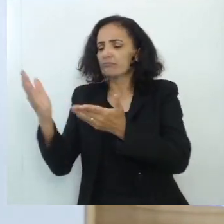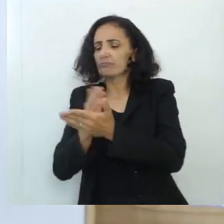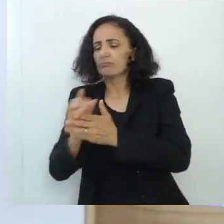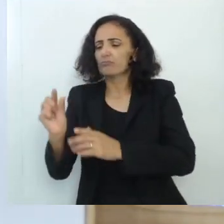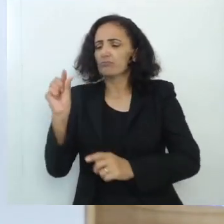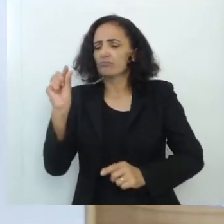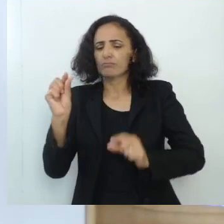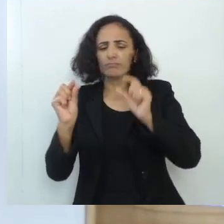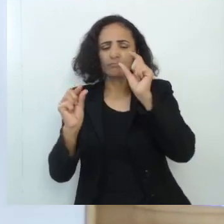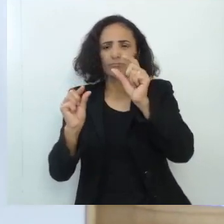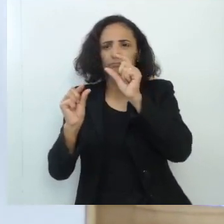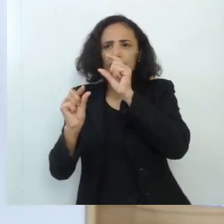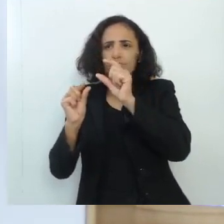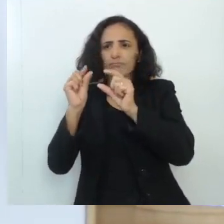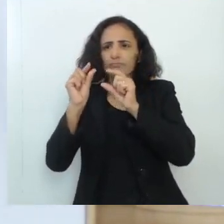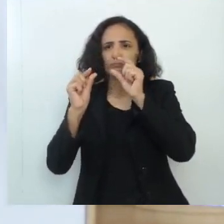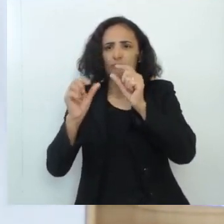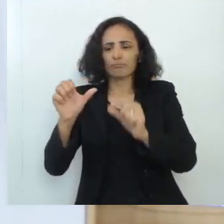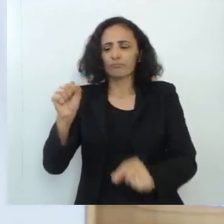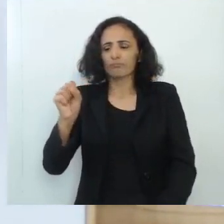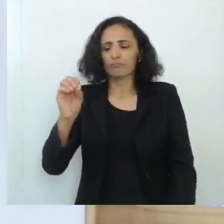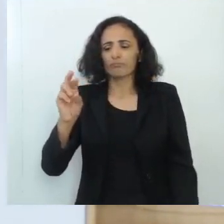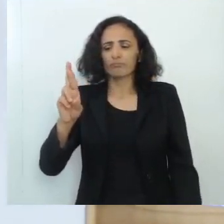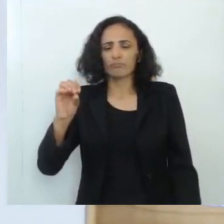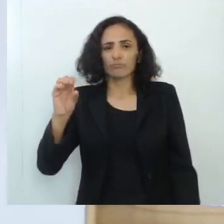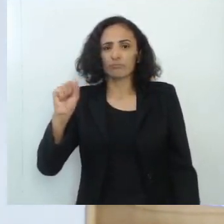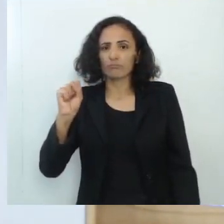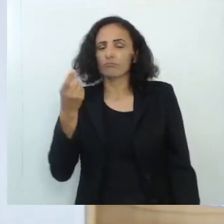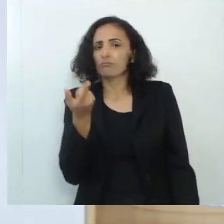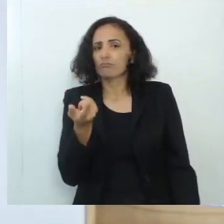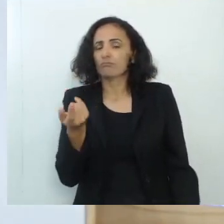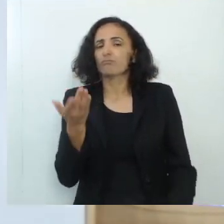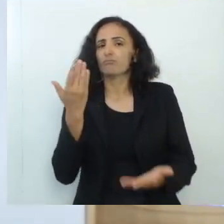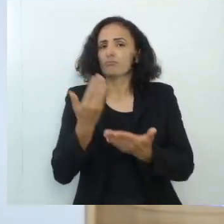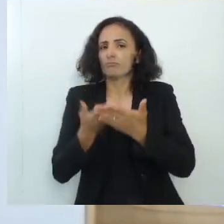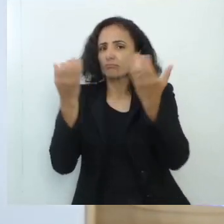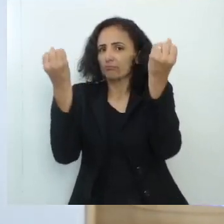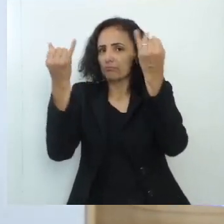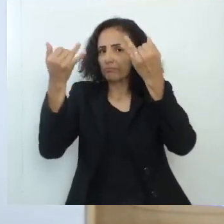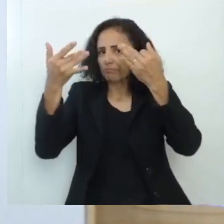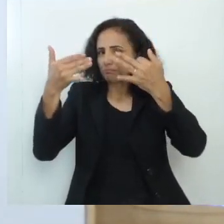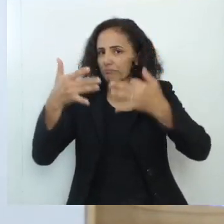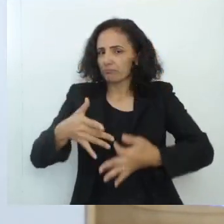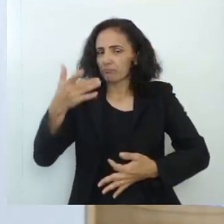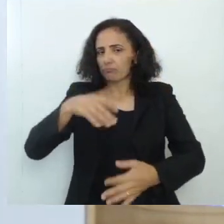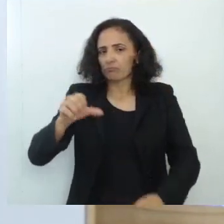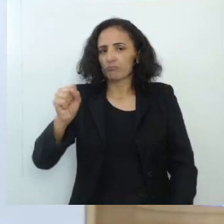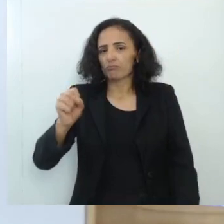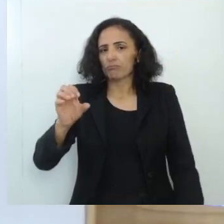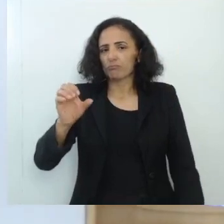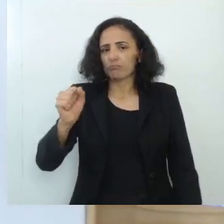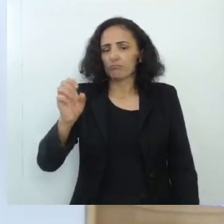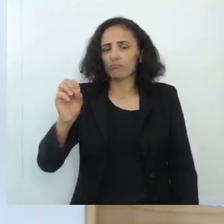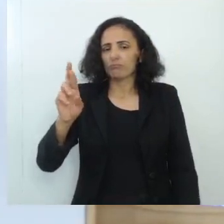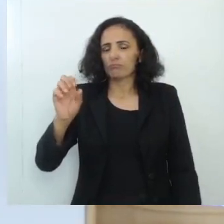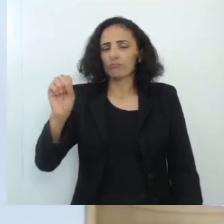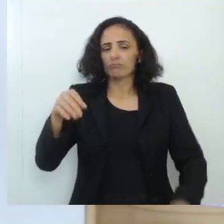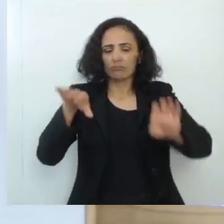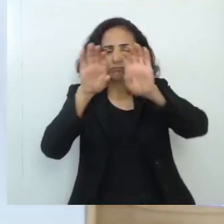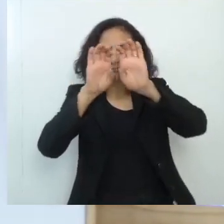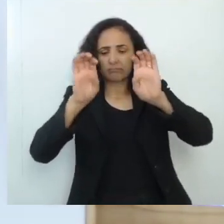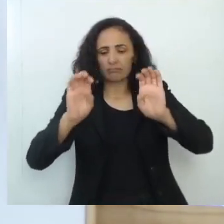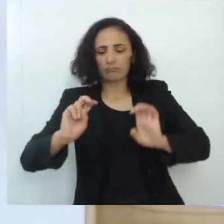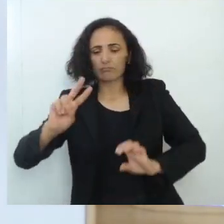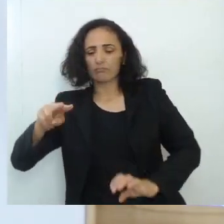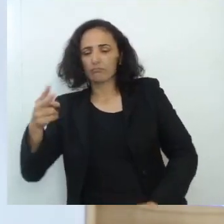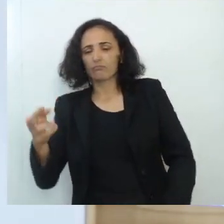bolinha dessa é chamada de soro. E eu coloquei aqui que o soro é a estrutura reprodutora da samambaia.